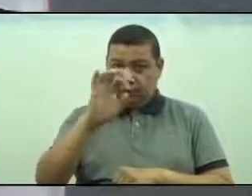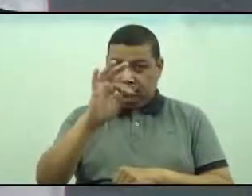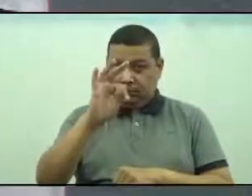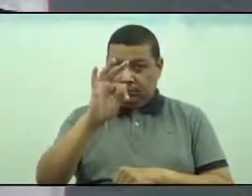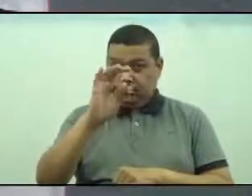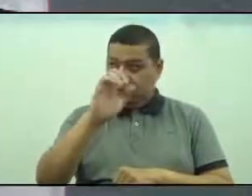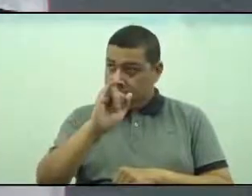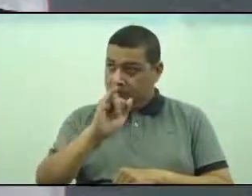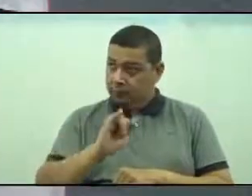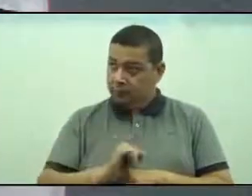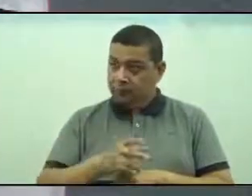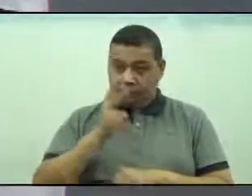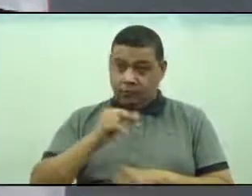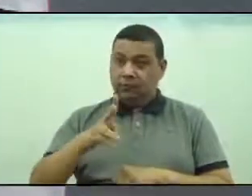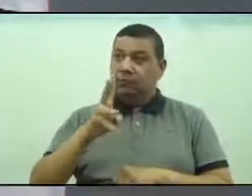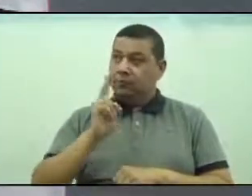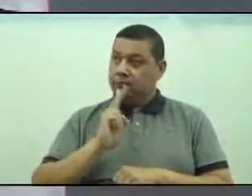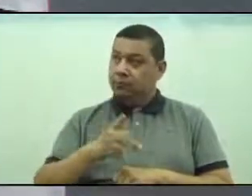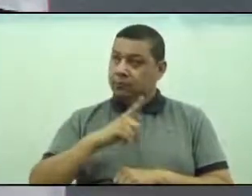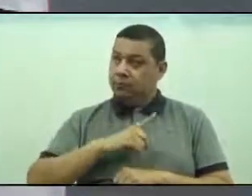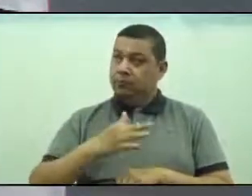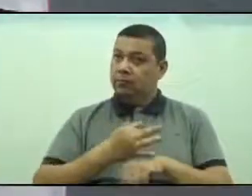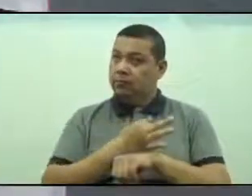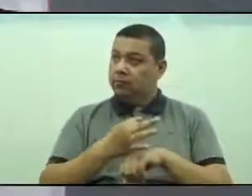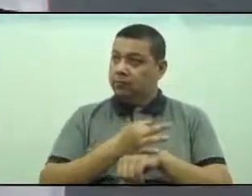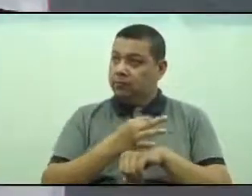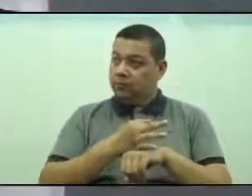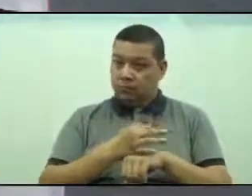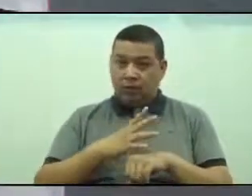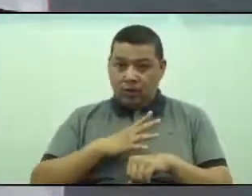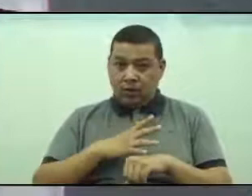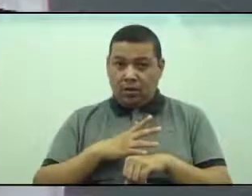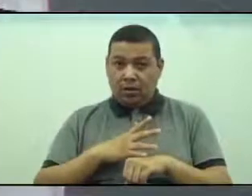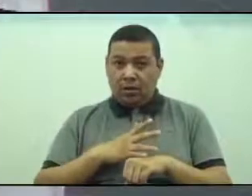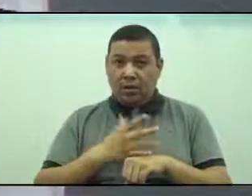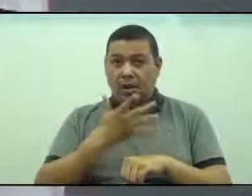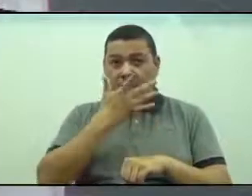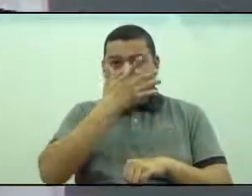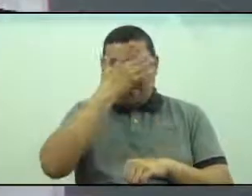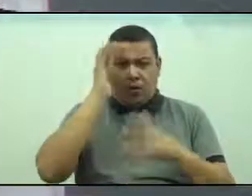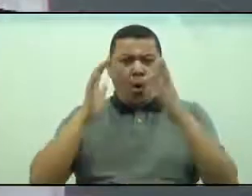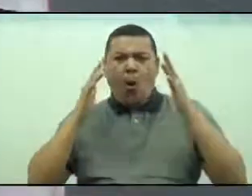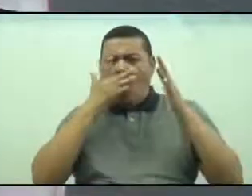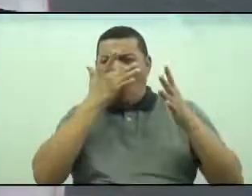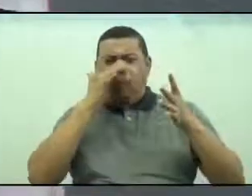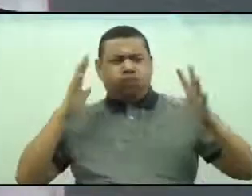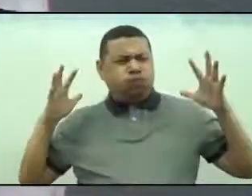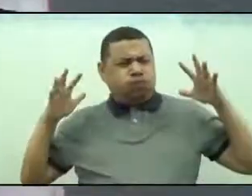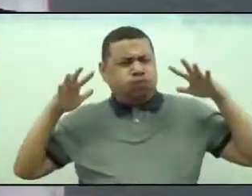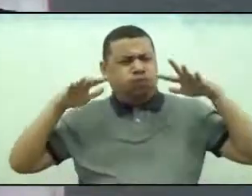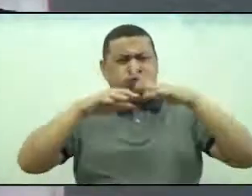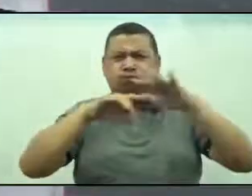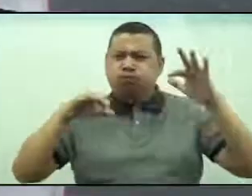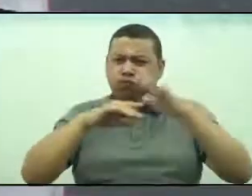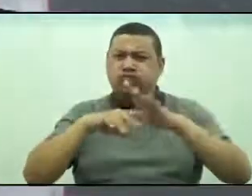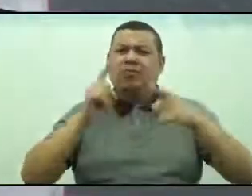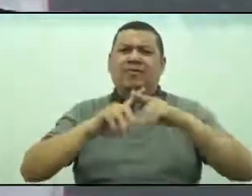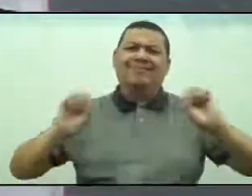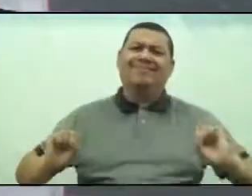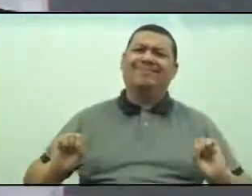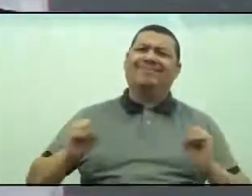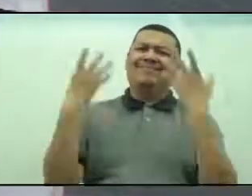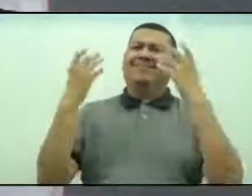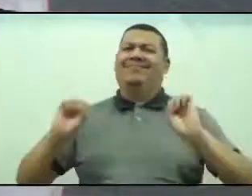as vezes que há um feriado, nós aglomeramos demais. Muitas festas, né, muitas